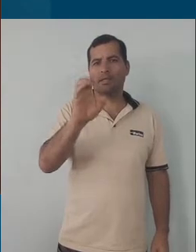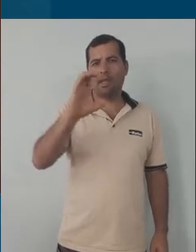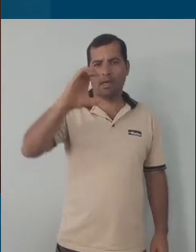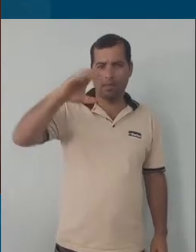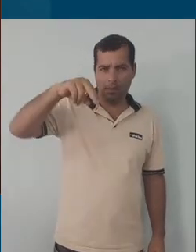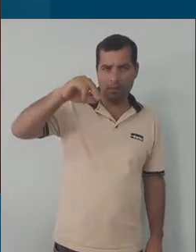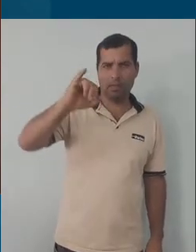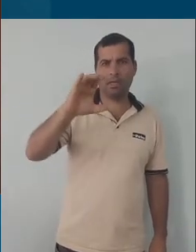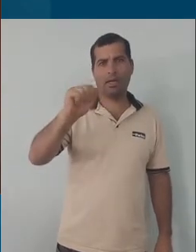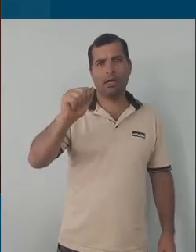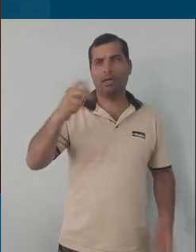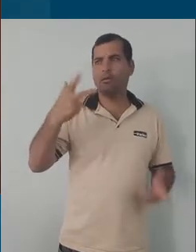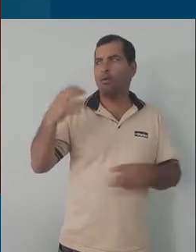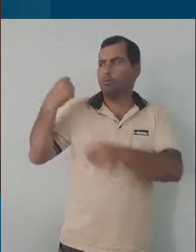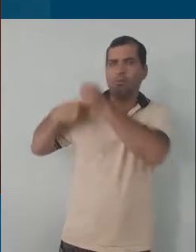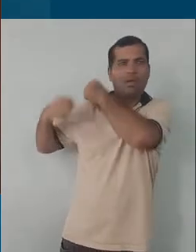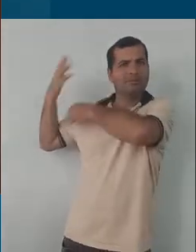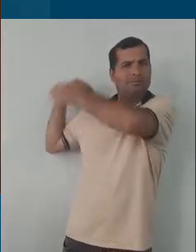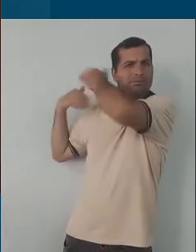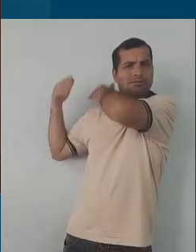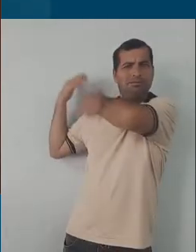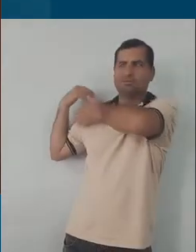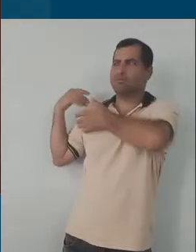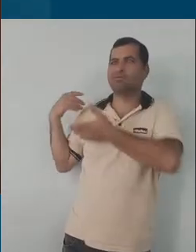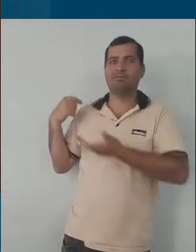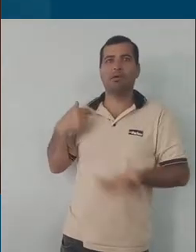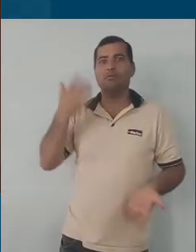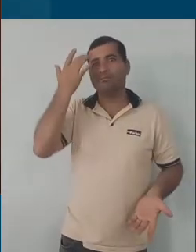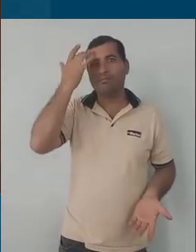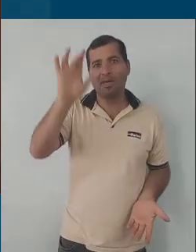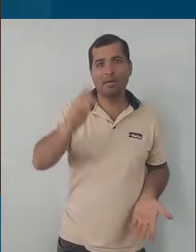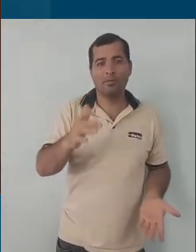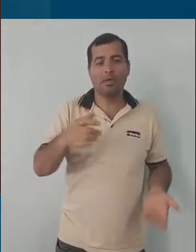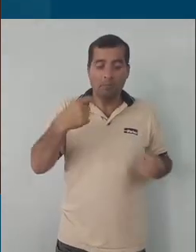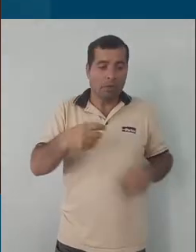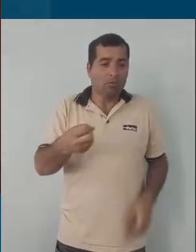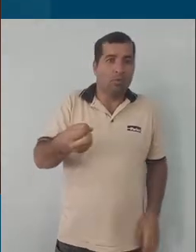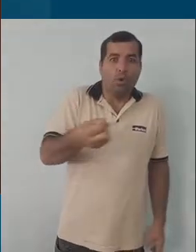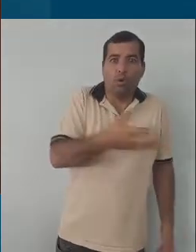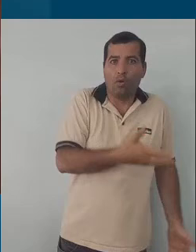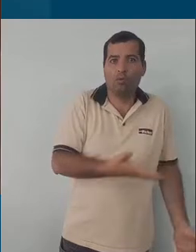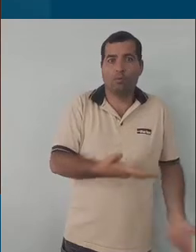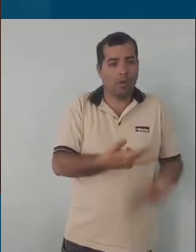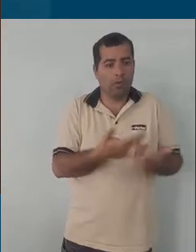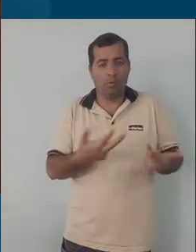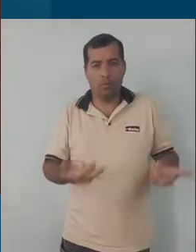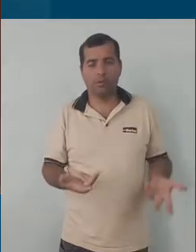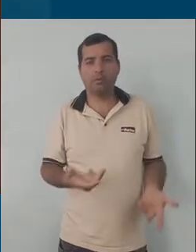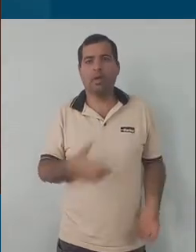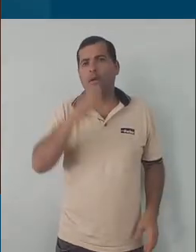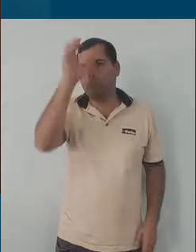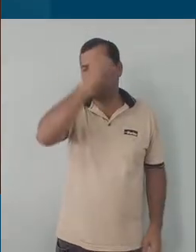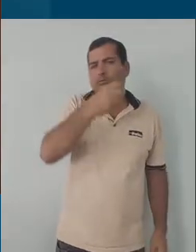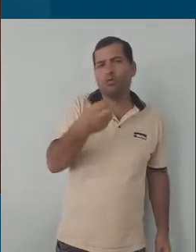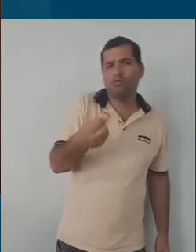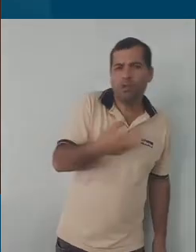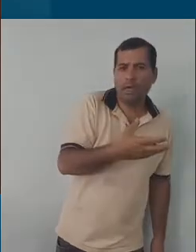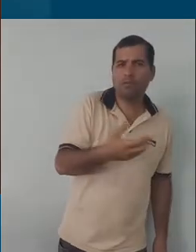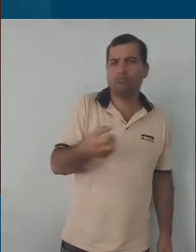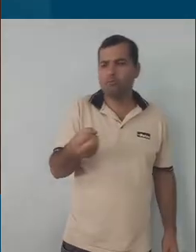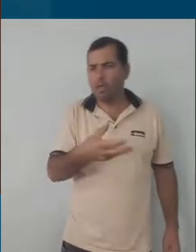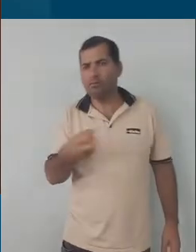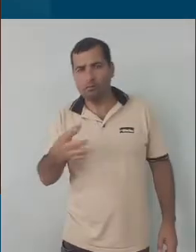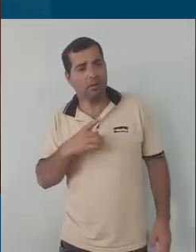saber, né? Agora, nós precisamos modernizar essa escola, né? E